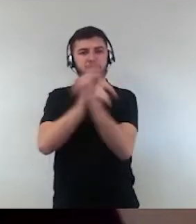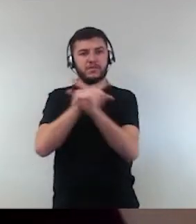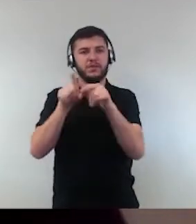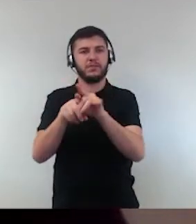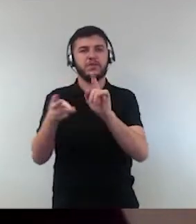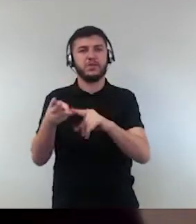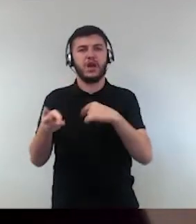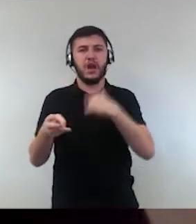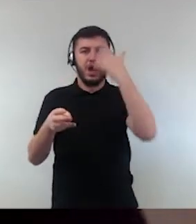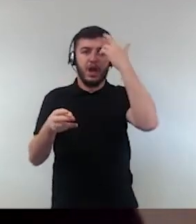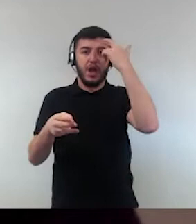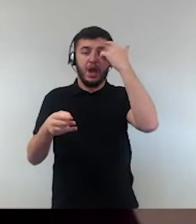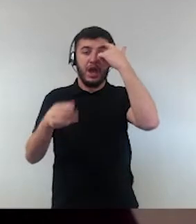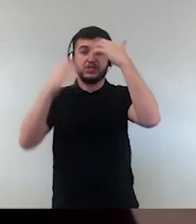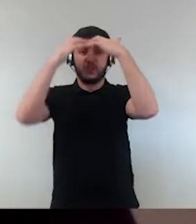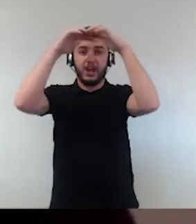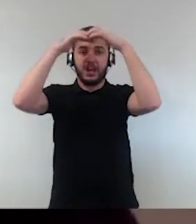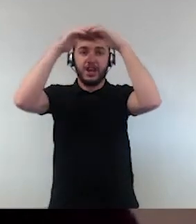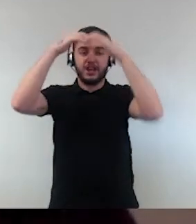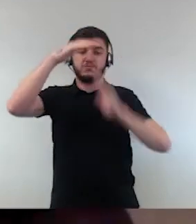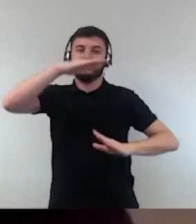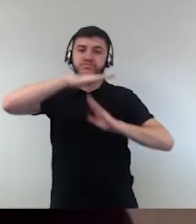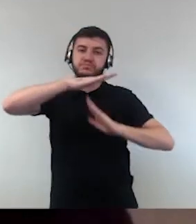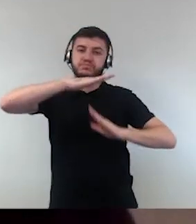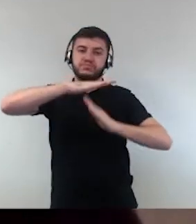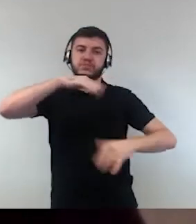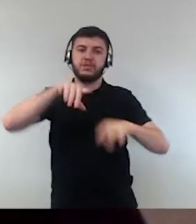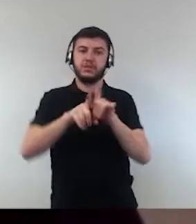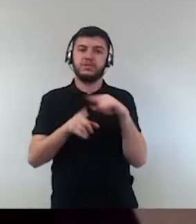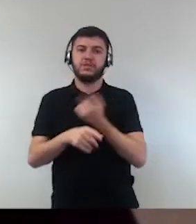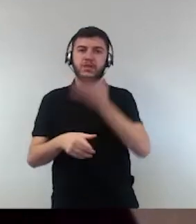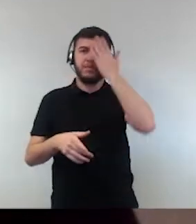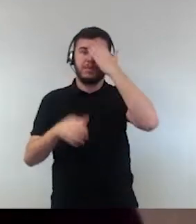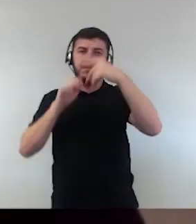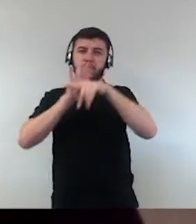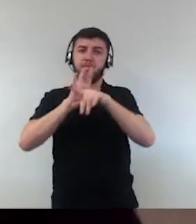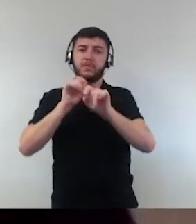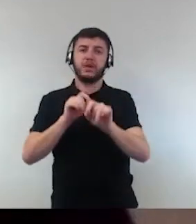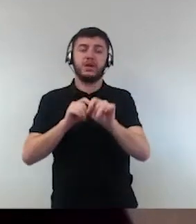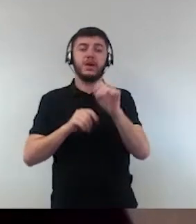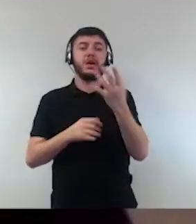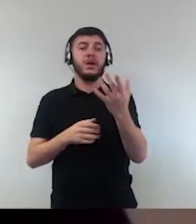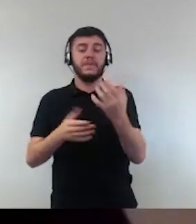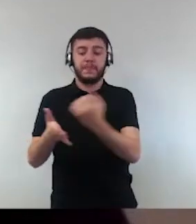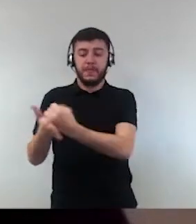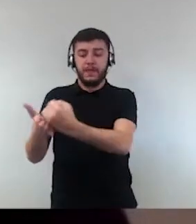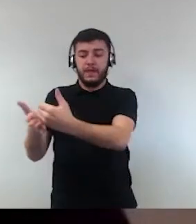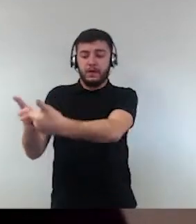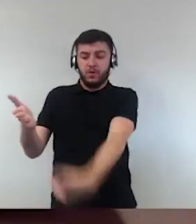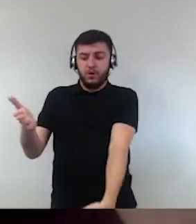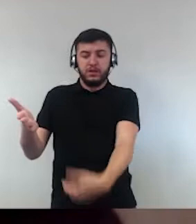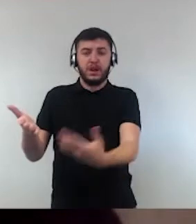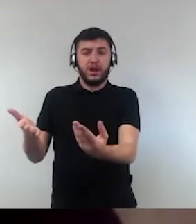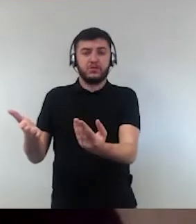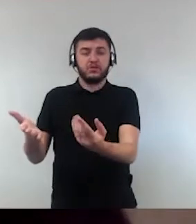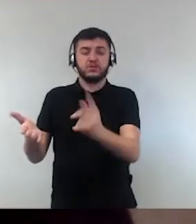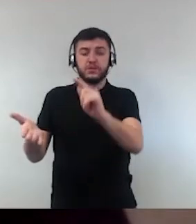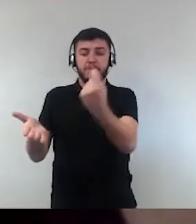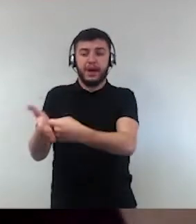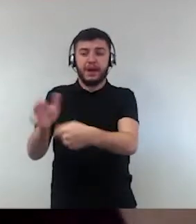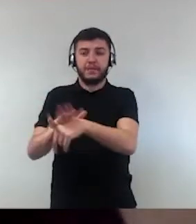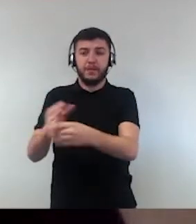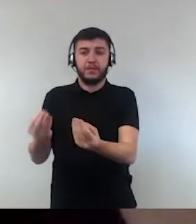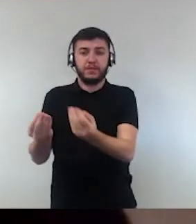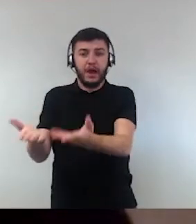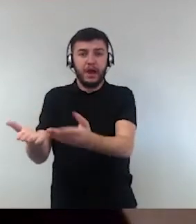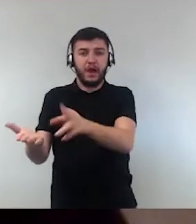limitada. E dentro dessa teoria de contratos de concessão e de teoria de contratos de infraestrutura, a gente